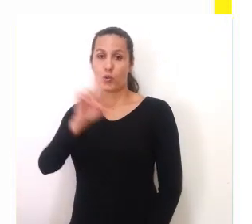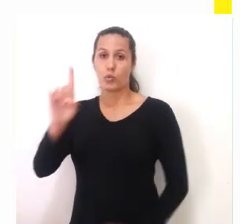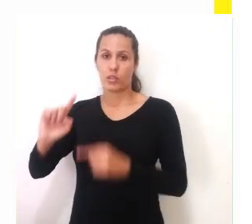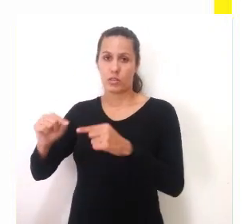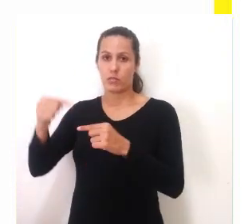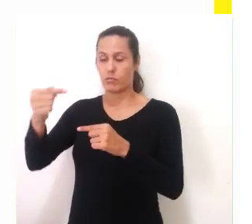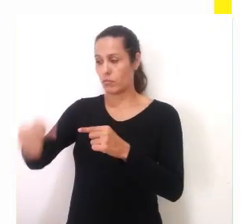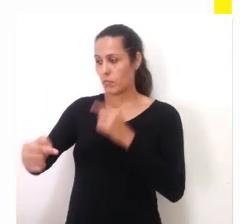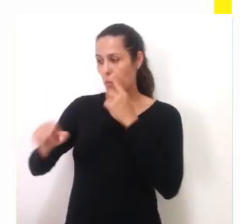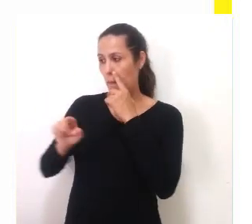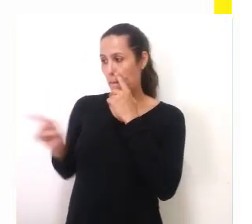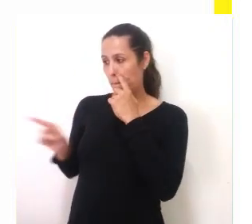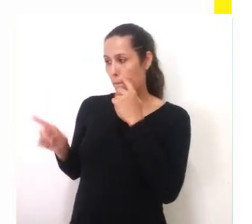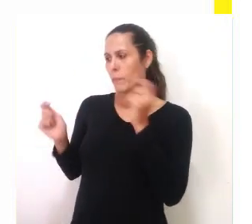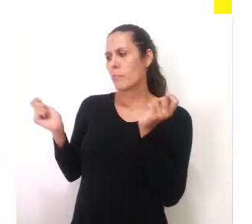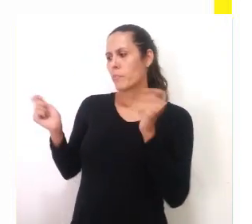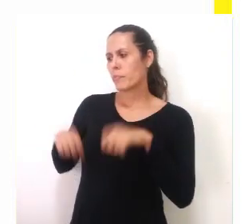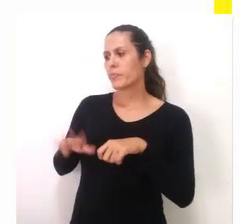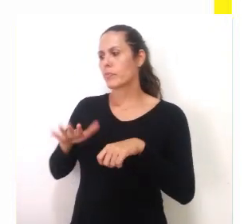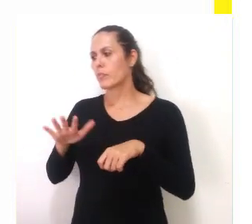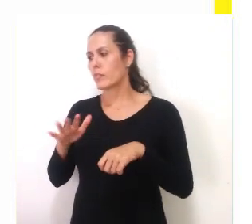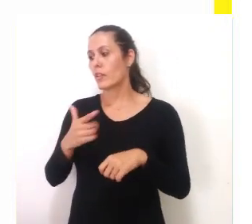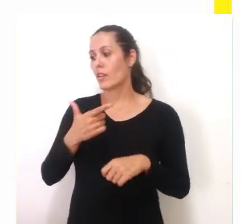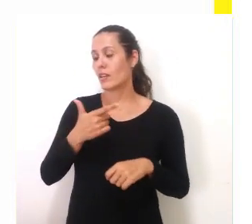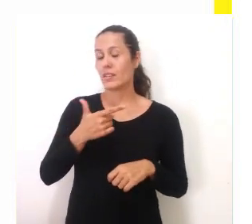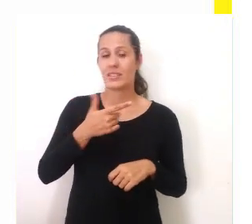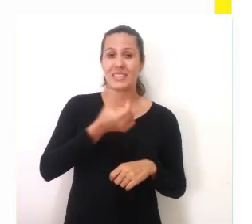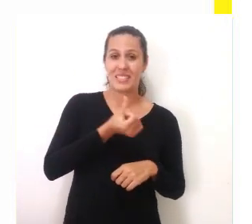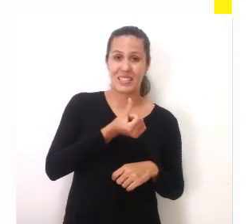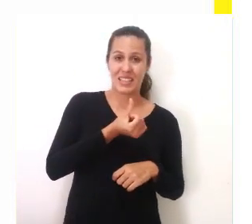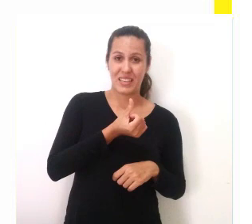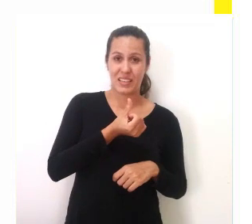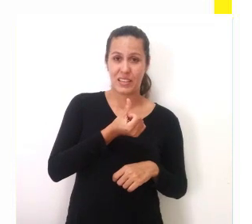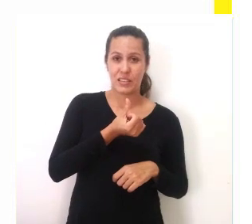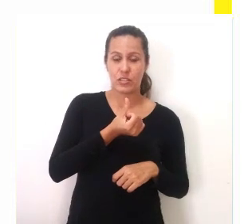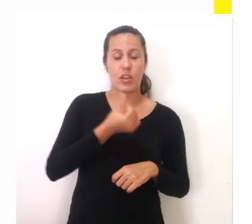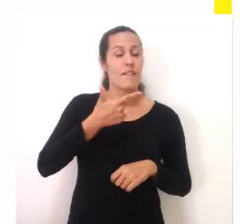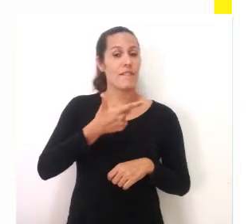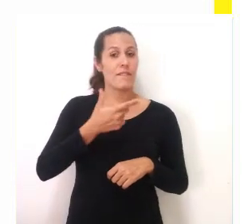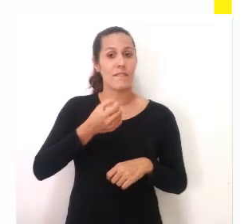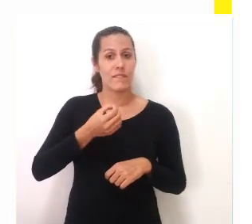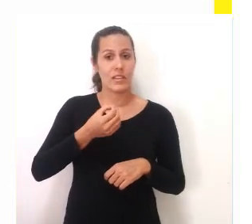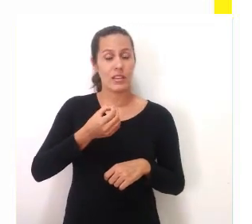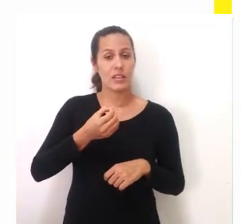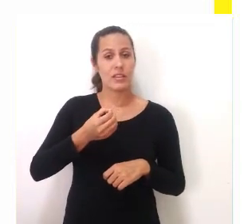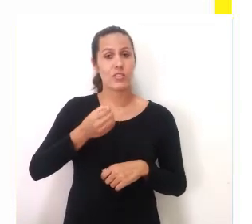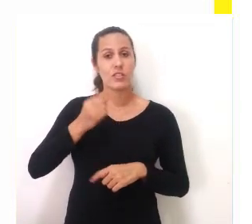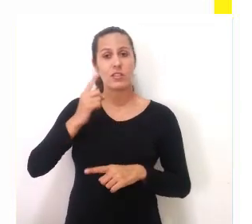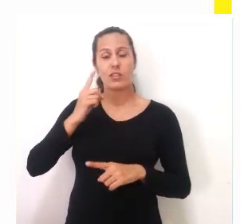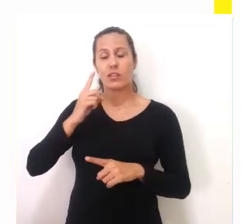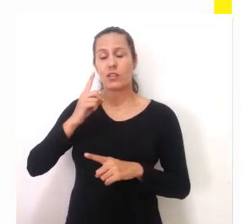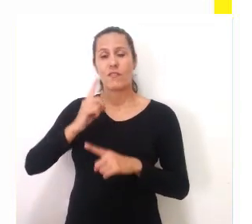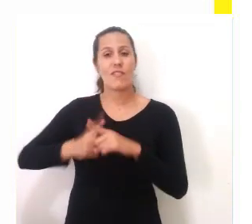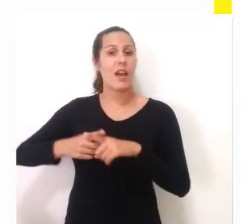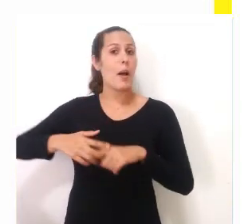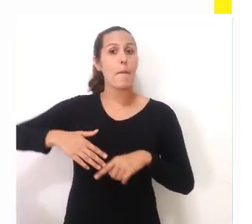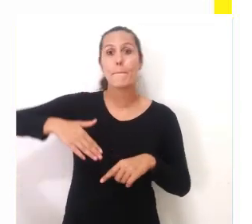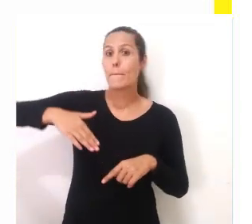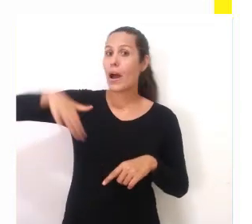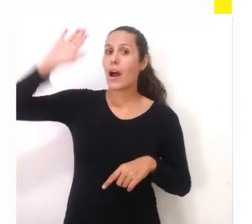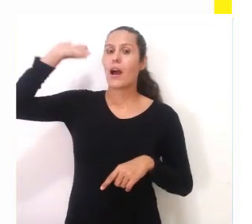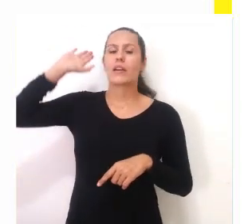só. O anticoncepcional de emergência tem cerca de 6 a 20 vezes a mais, tem cerca de 20 vezes a